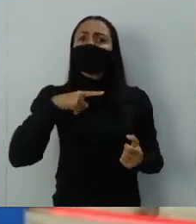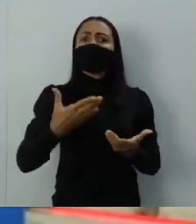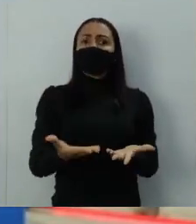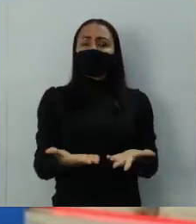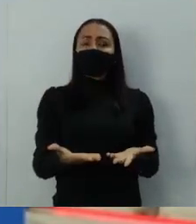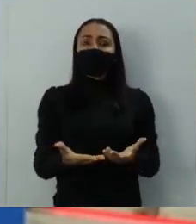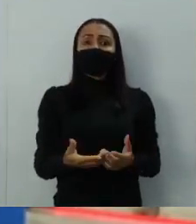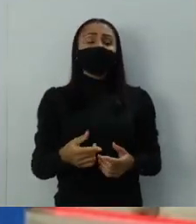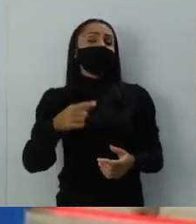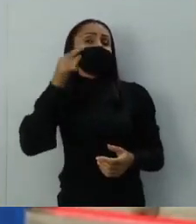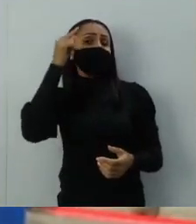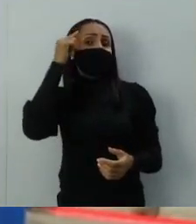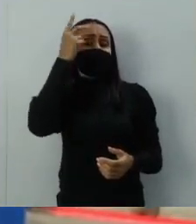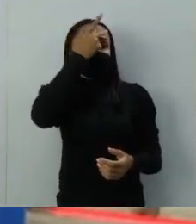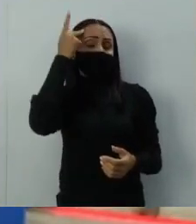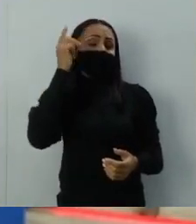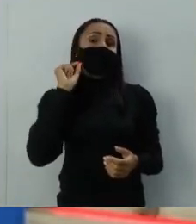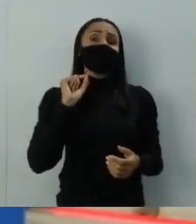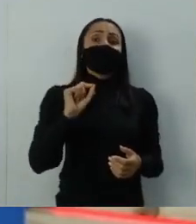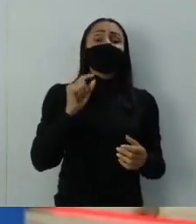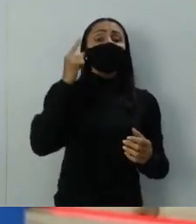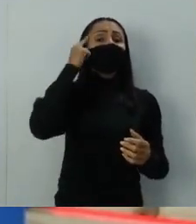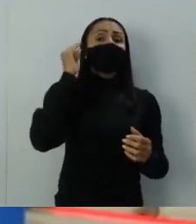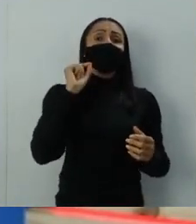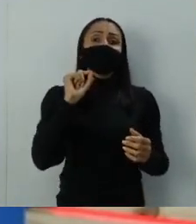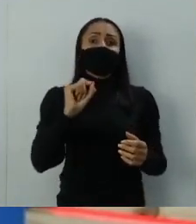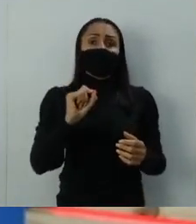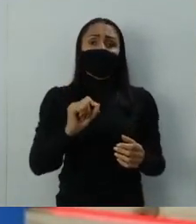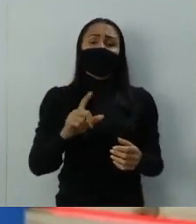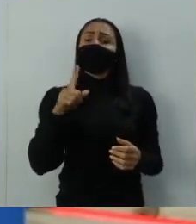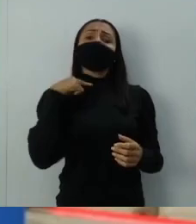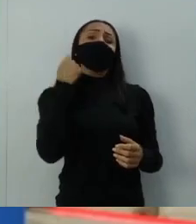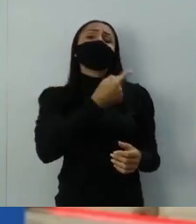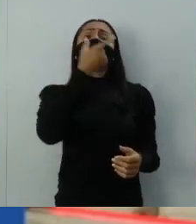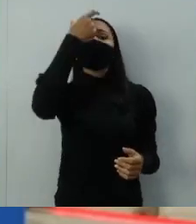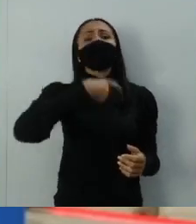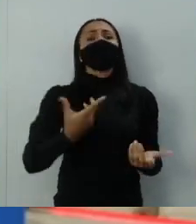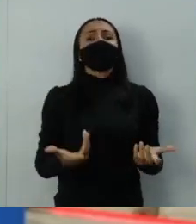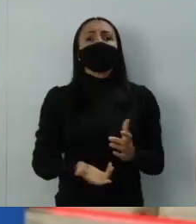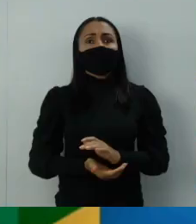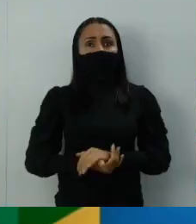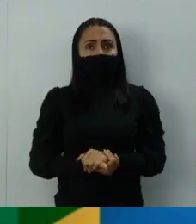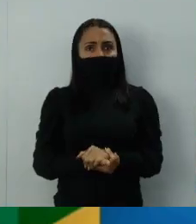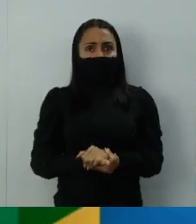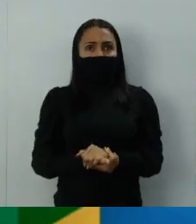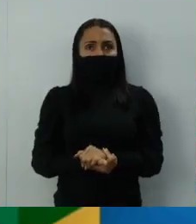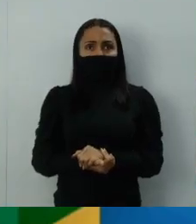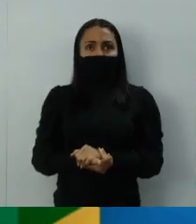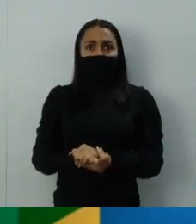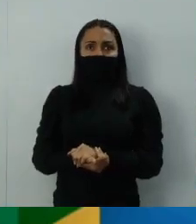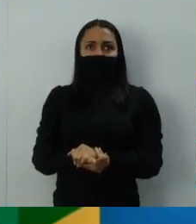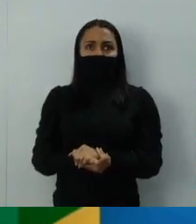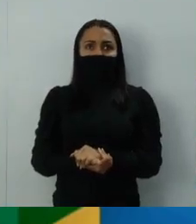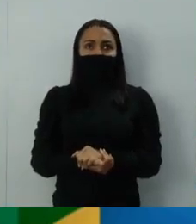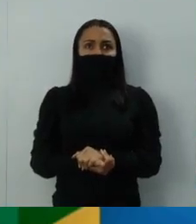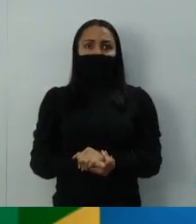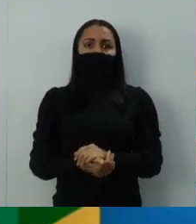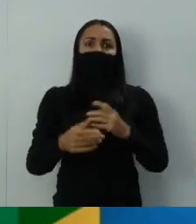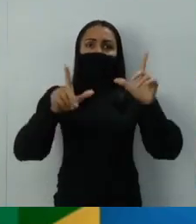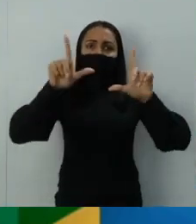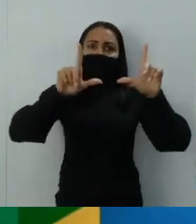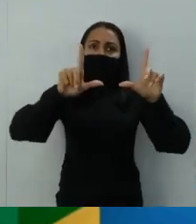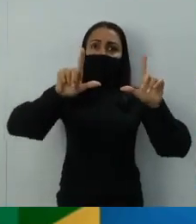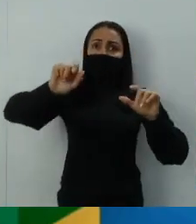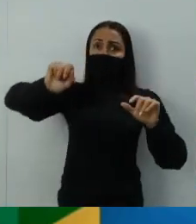Pergunta Mafalda. E o que nós somos? Aí ela agora, ao desligar a TV, você pode ver aí na